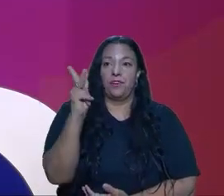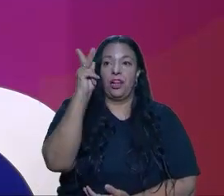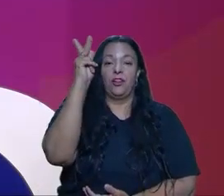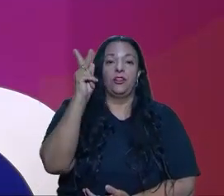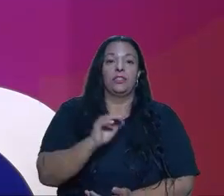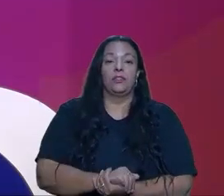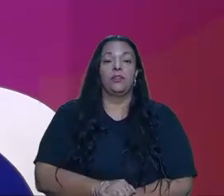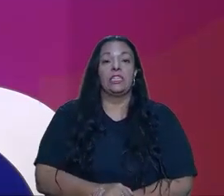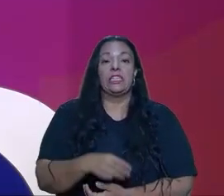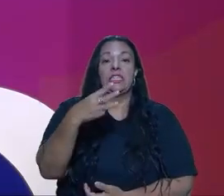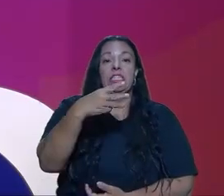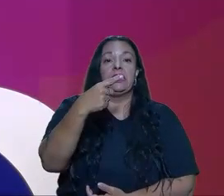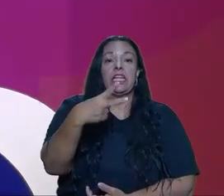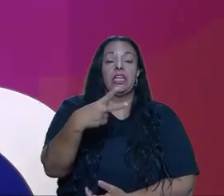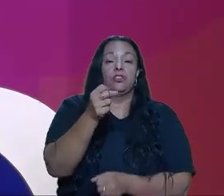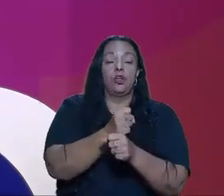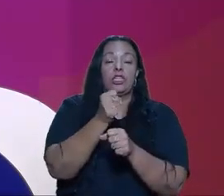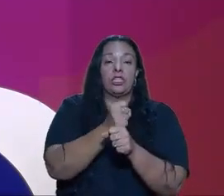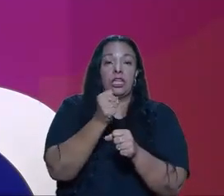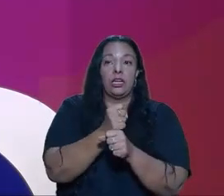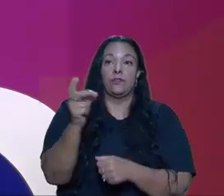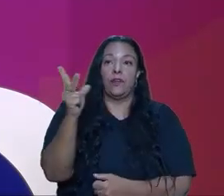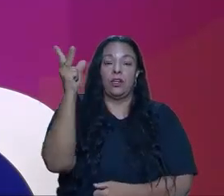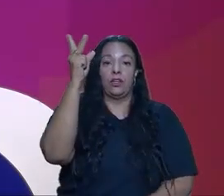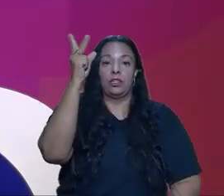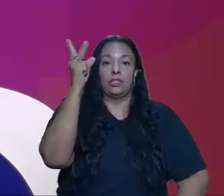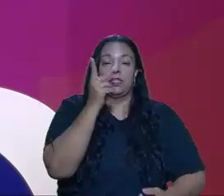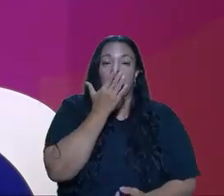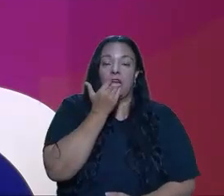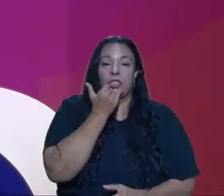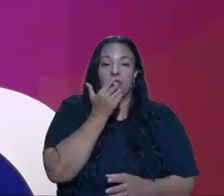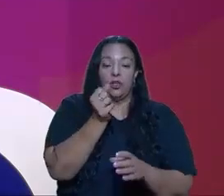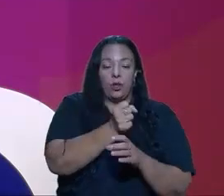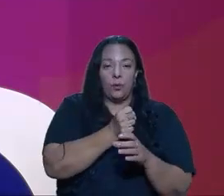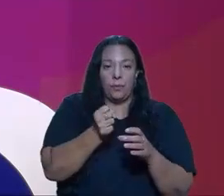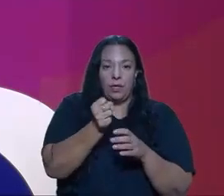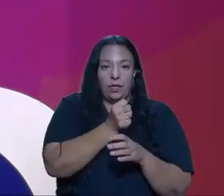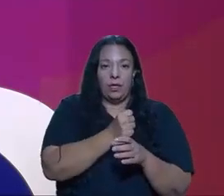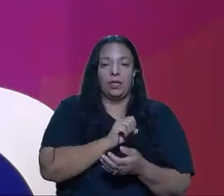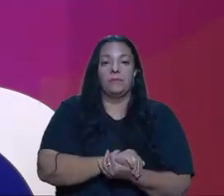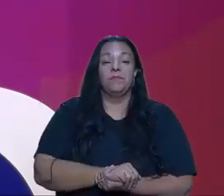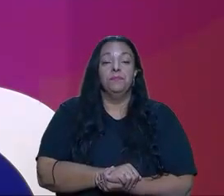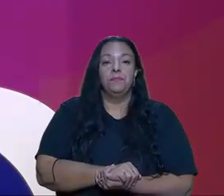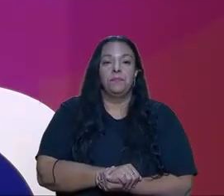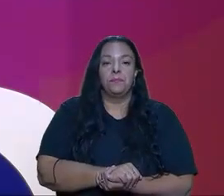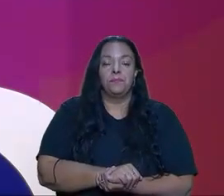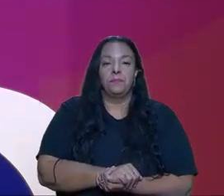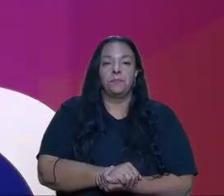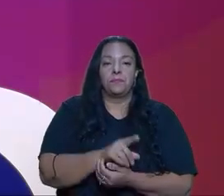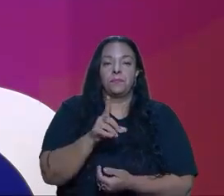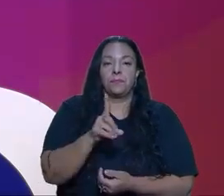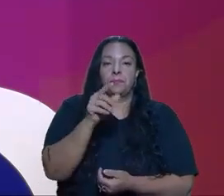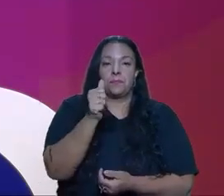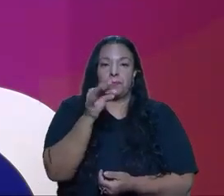valorosos, 32 anos de valorização da nossa gastronomia. Os convidados saem do palco e Josiane toma o lugar de